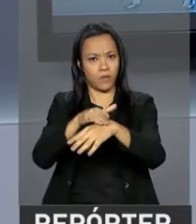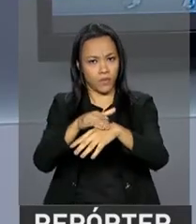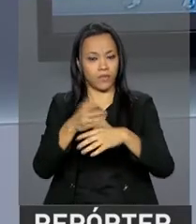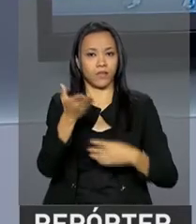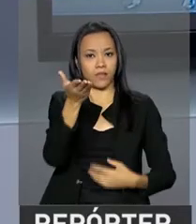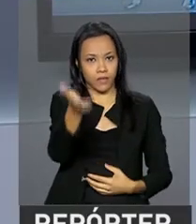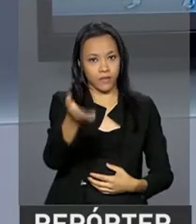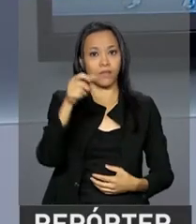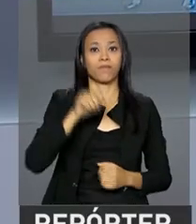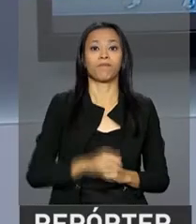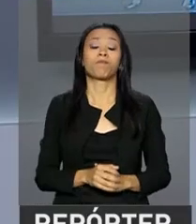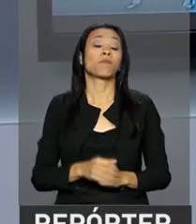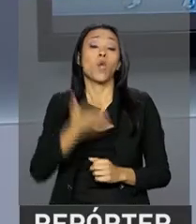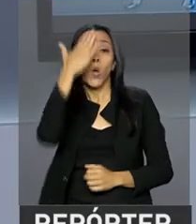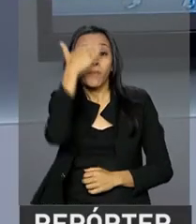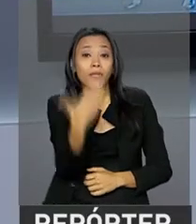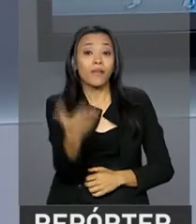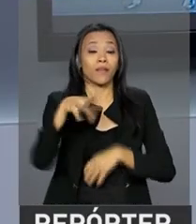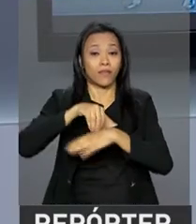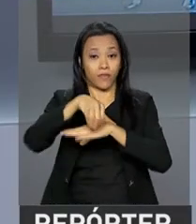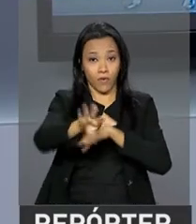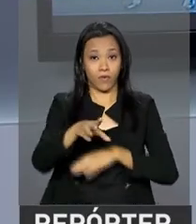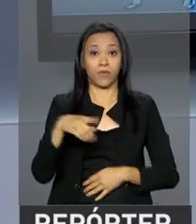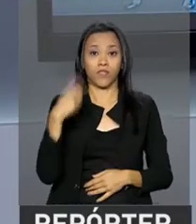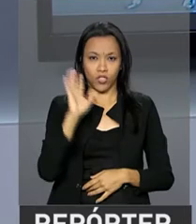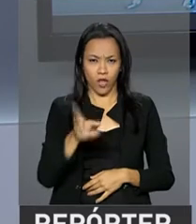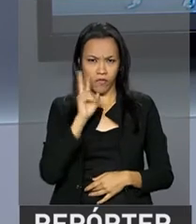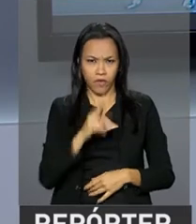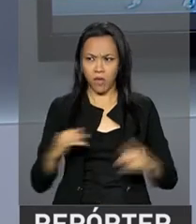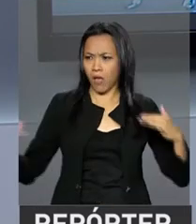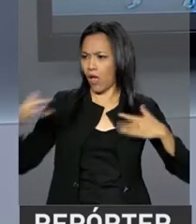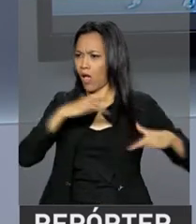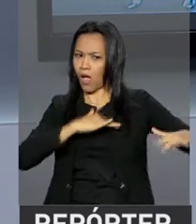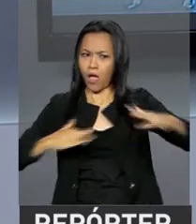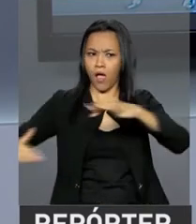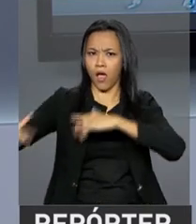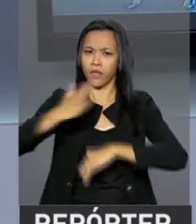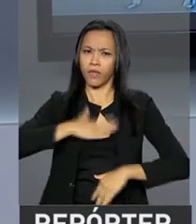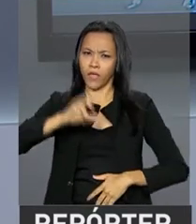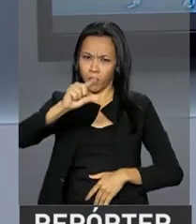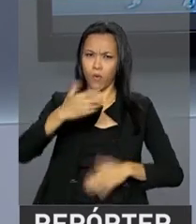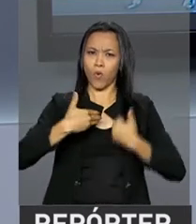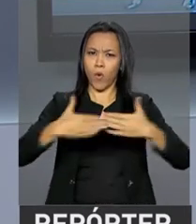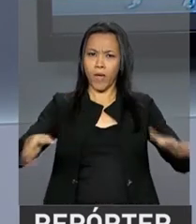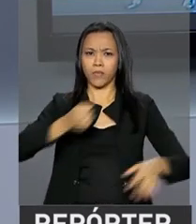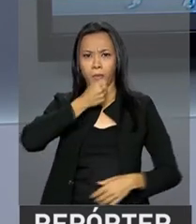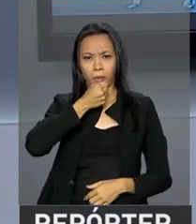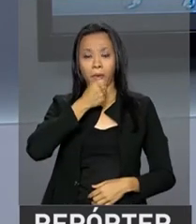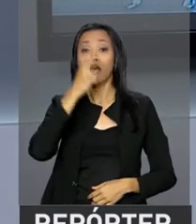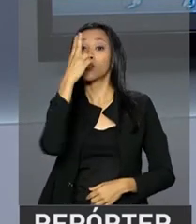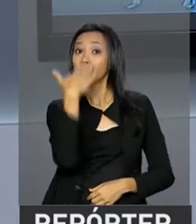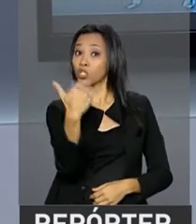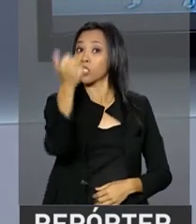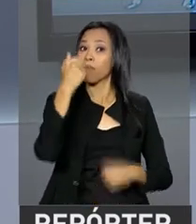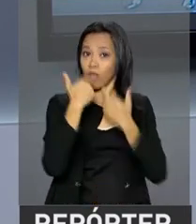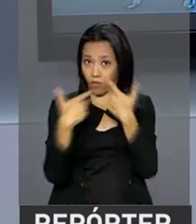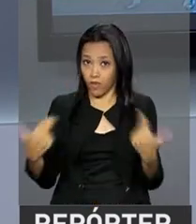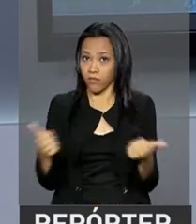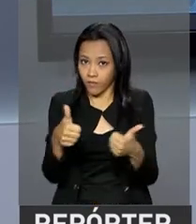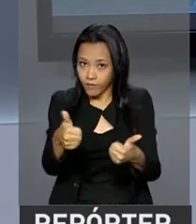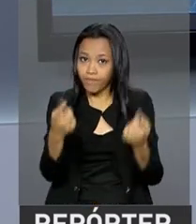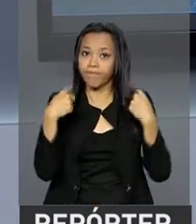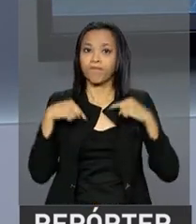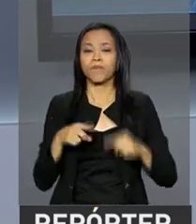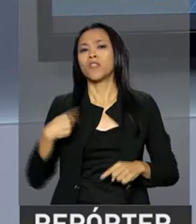ao vivo do ministério da saúde obrigado pelas informações a gente já viu a movimentação daqui a pouco começa a coletiva o que é novidade é só no chamack gabriela obrigado